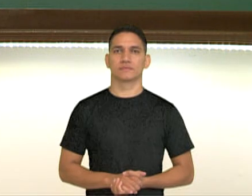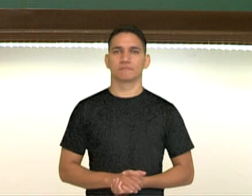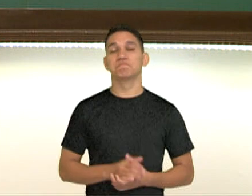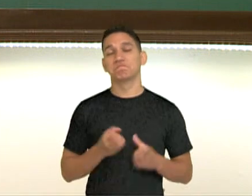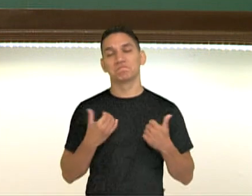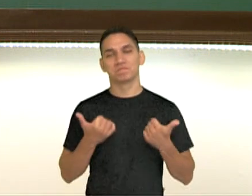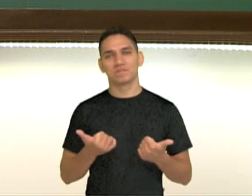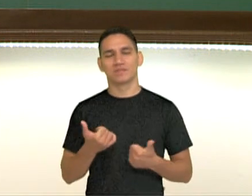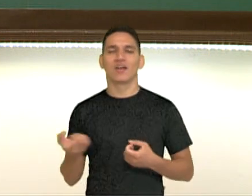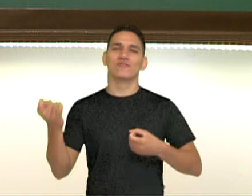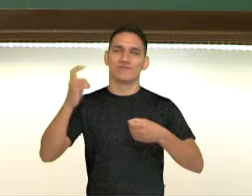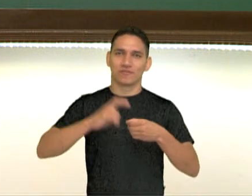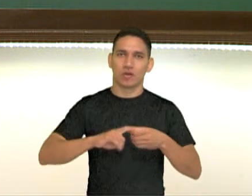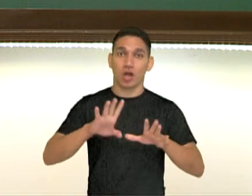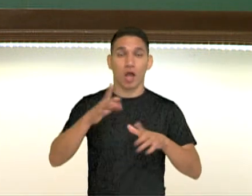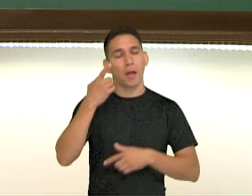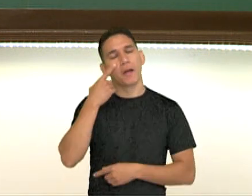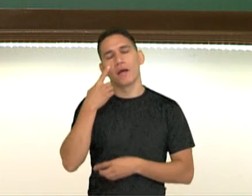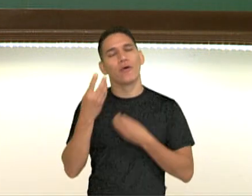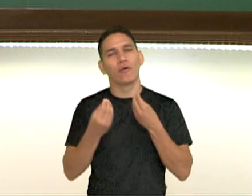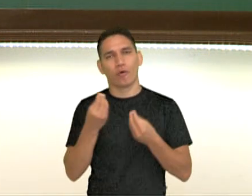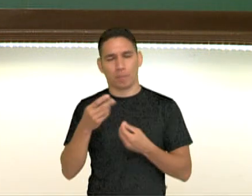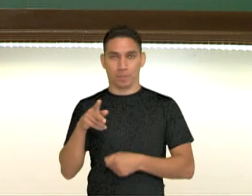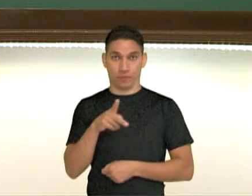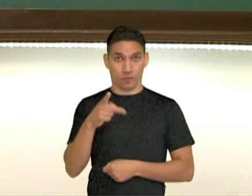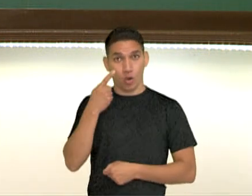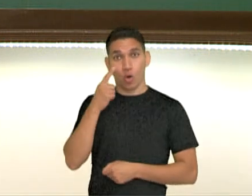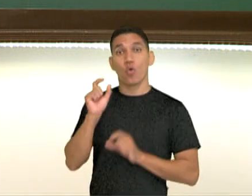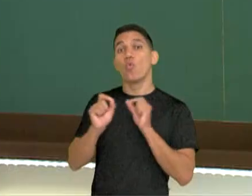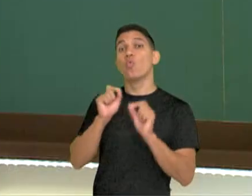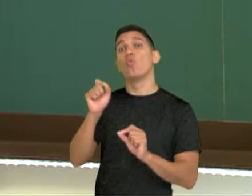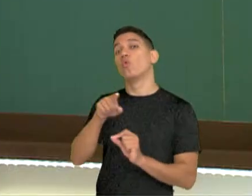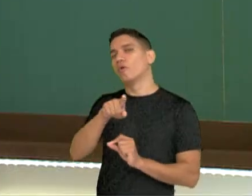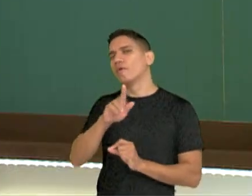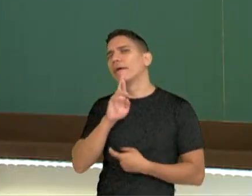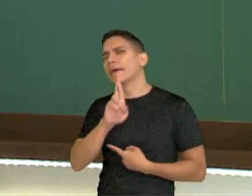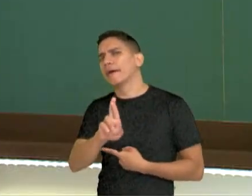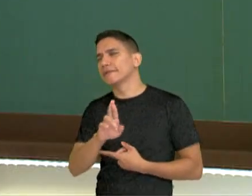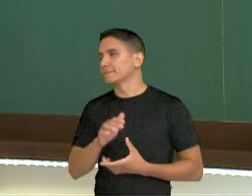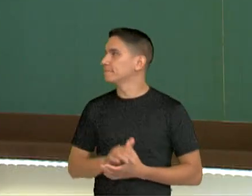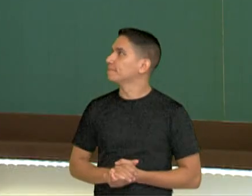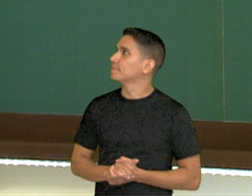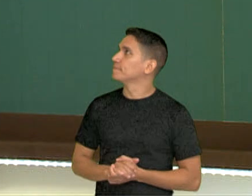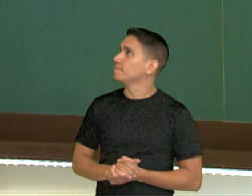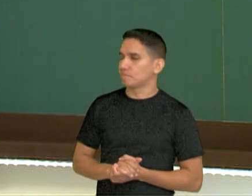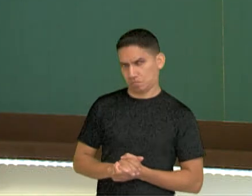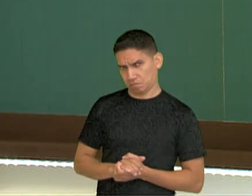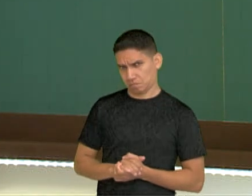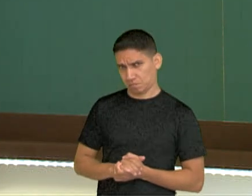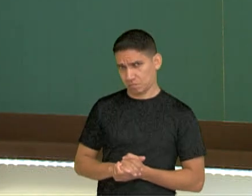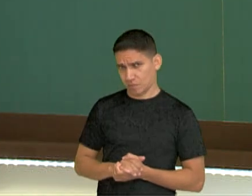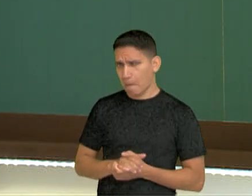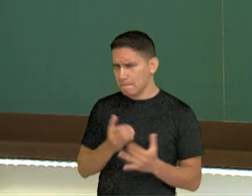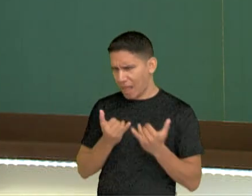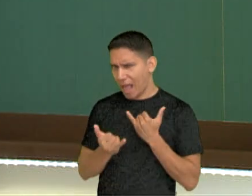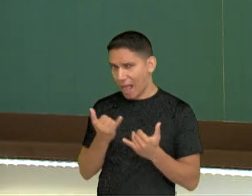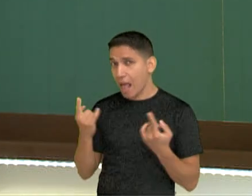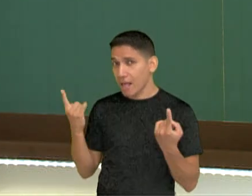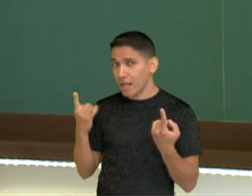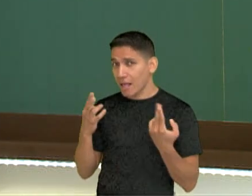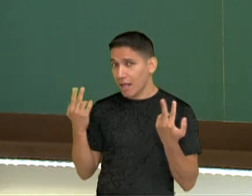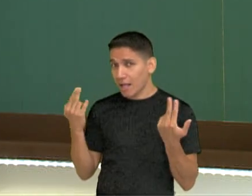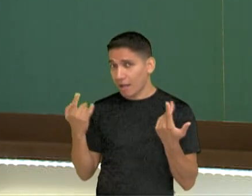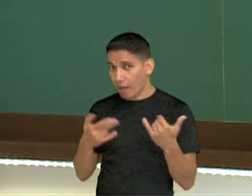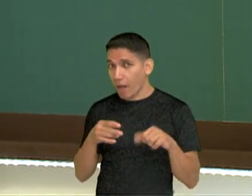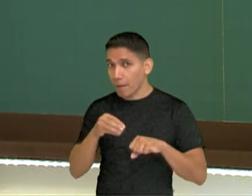Legal, voltamos. Então vejamos aqui com o professor, né? O que que você respondeu aí? Será que está parecido com o que o professor